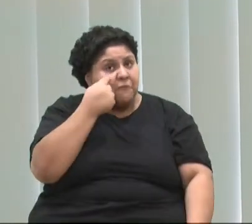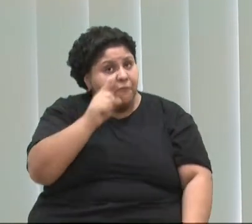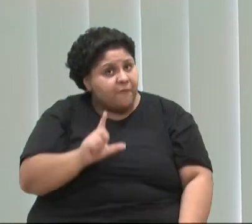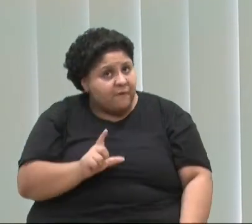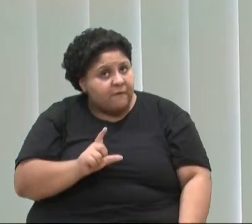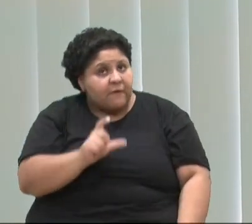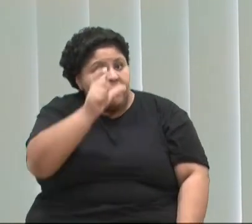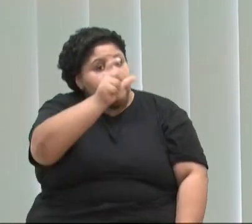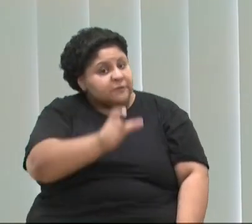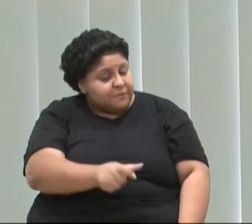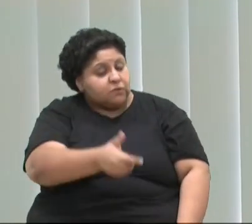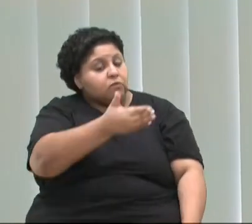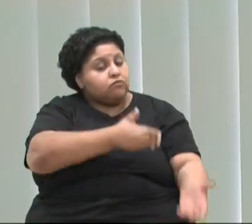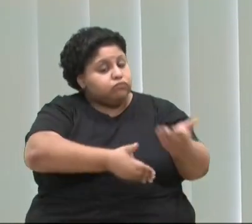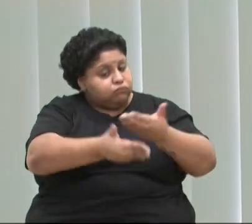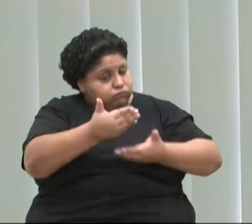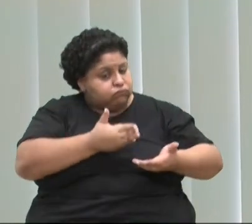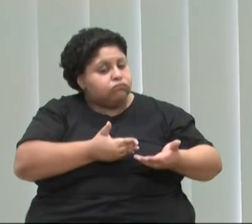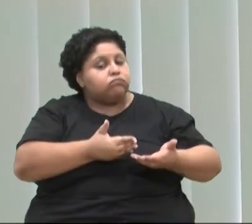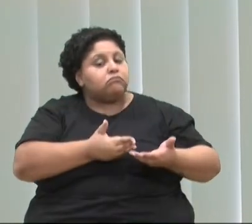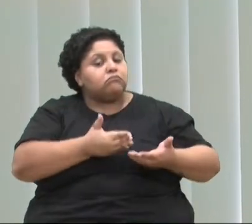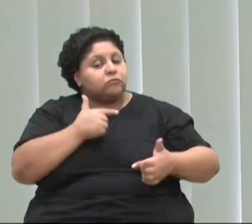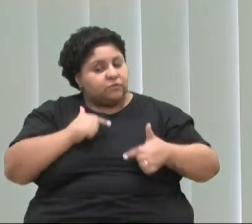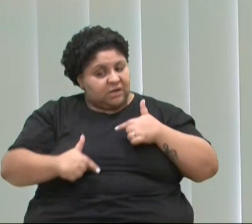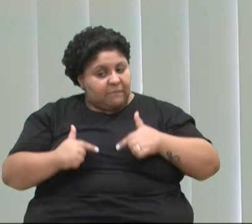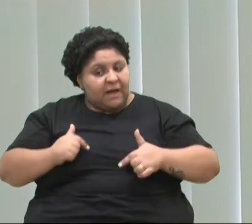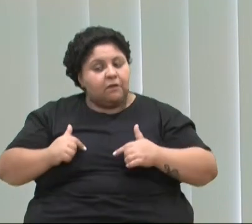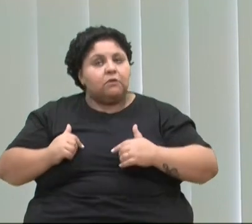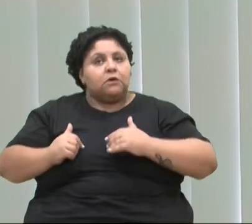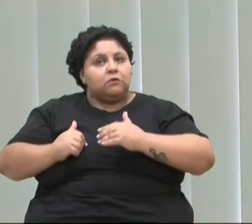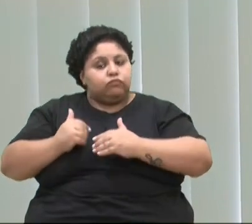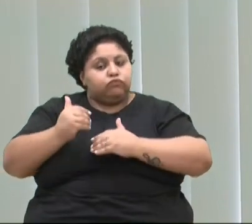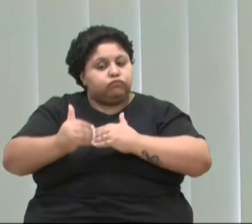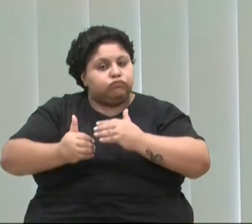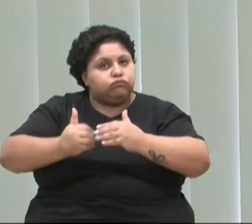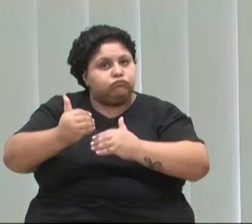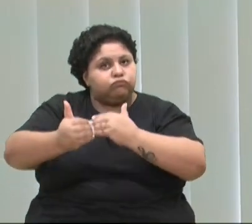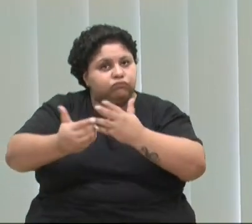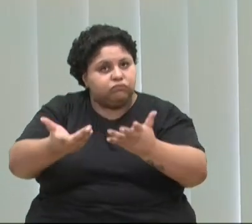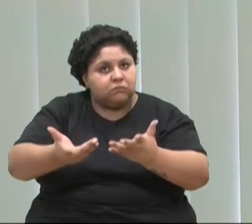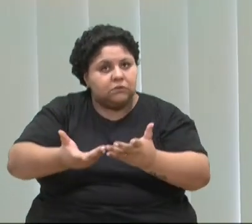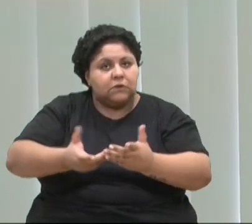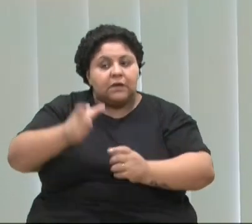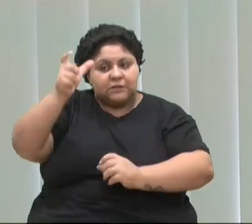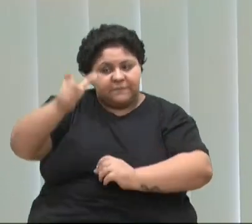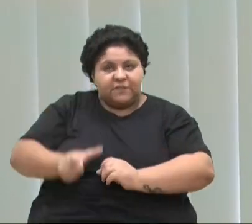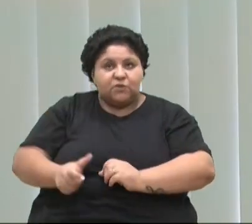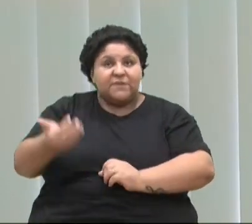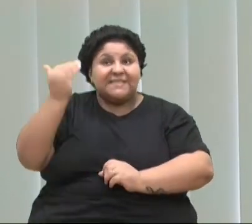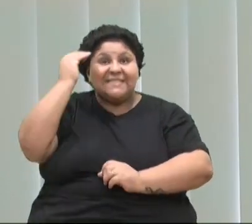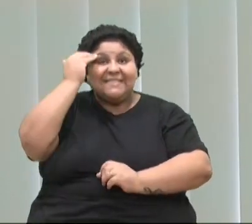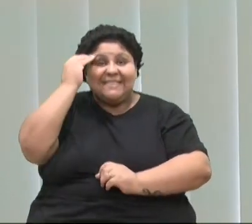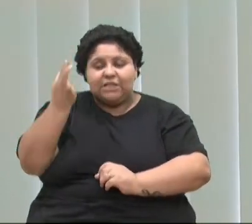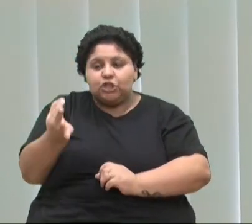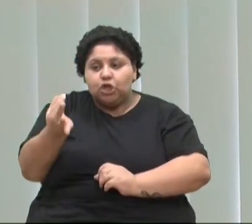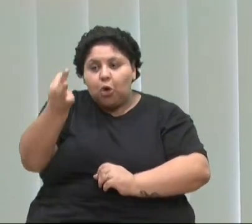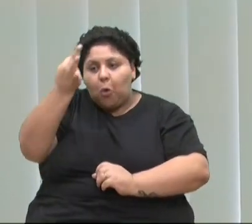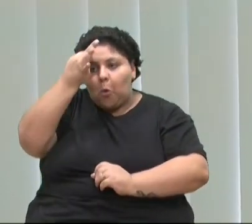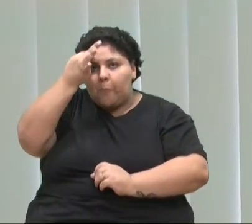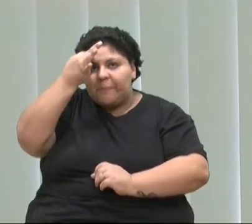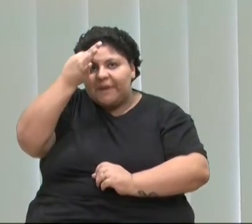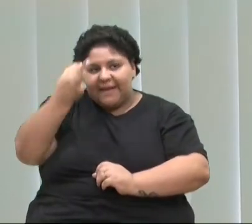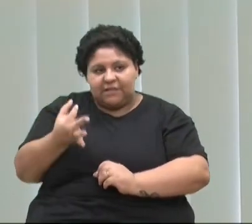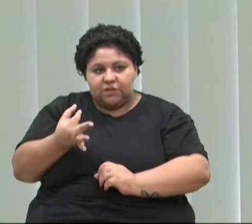estão sendo atendidas, que o serviço está andando, as pessoas compreendem a demora. Diferente daquilo que